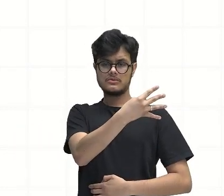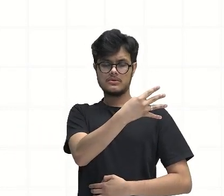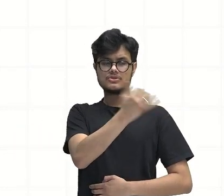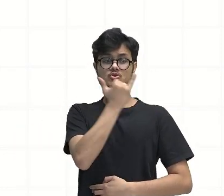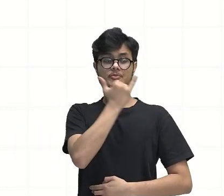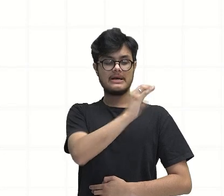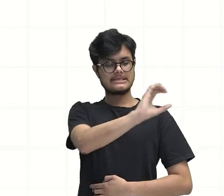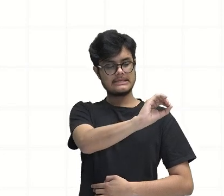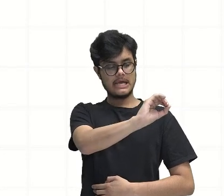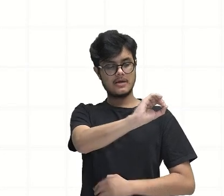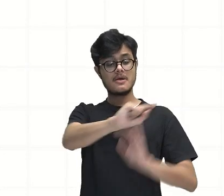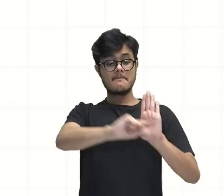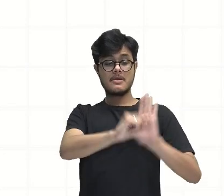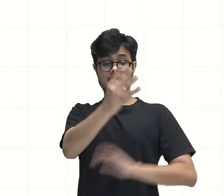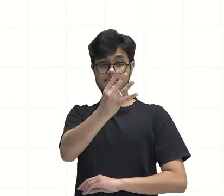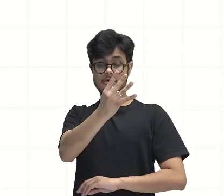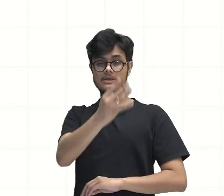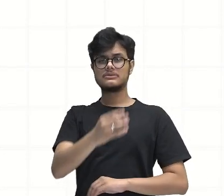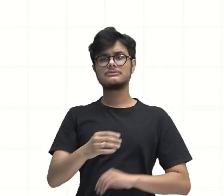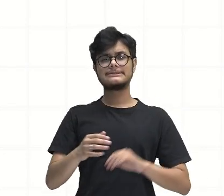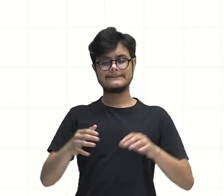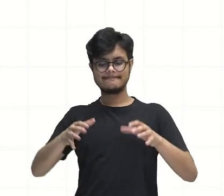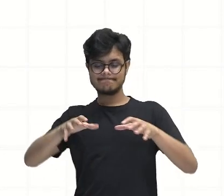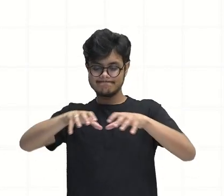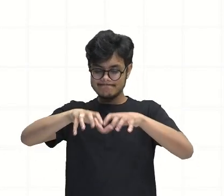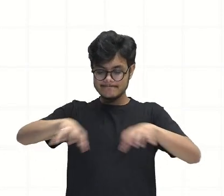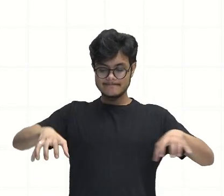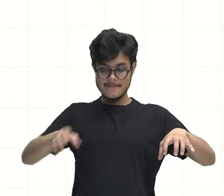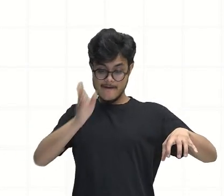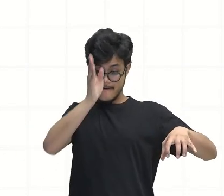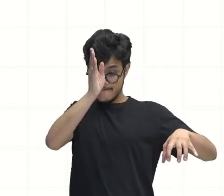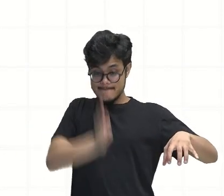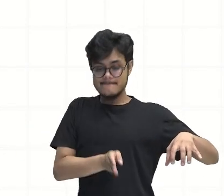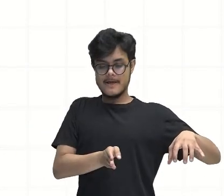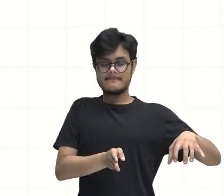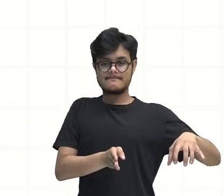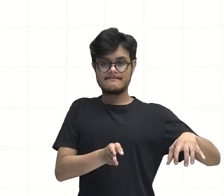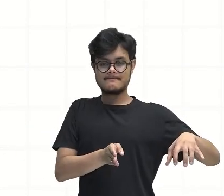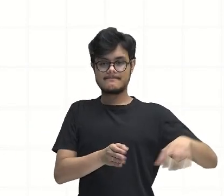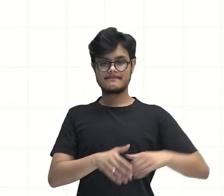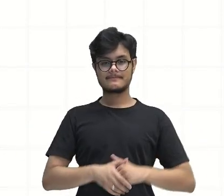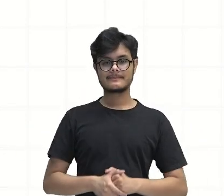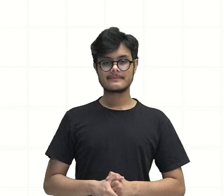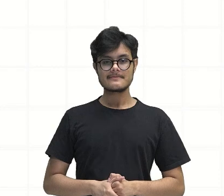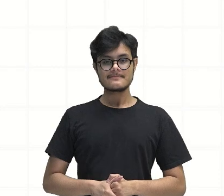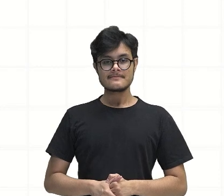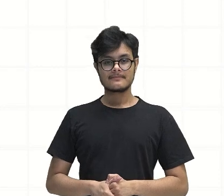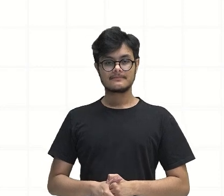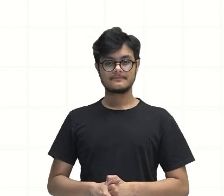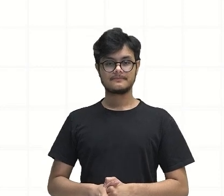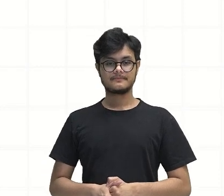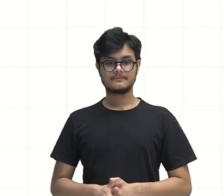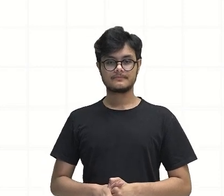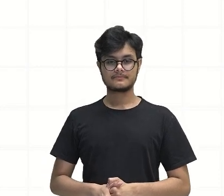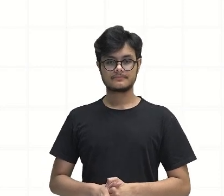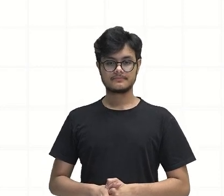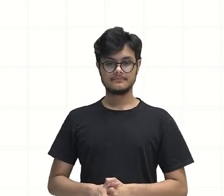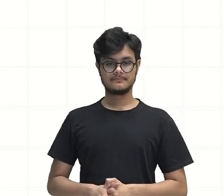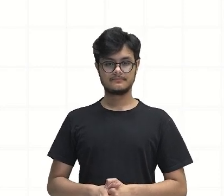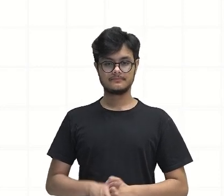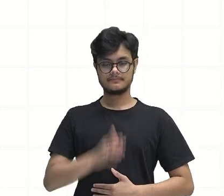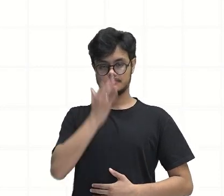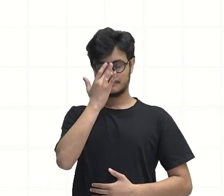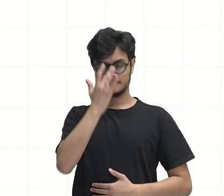4, então a parada ela vai ficar nesse ponto aqui, ó. Nesse ponto aqui que eu já coloquei até a paradinha de